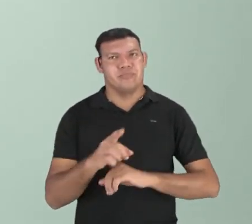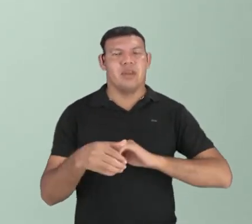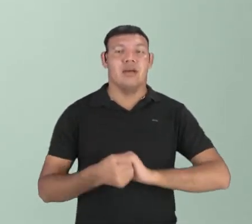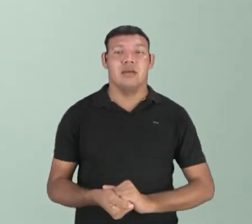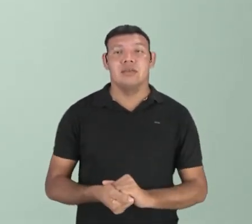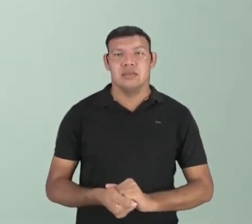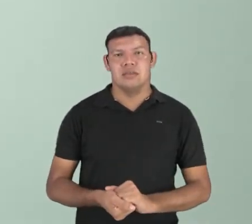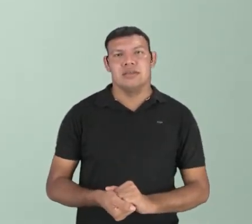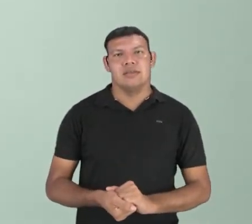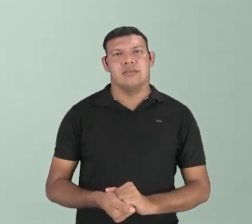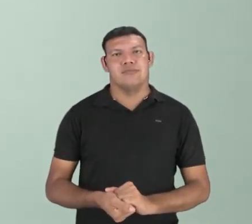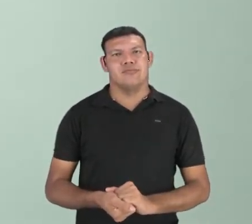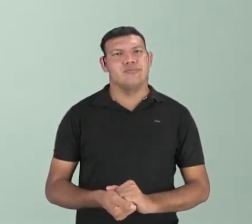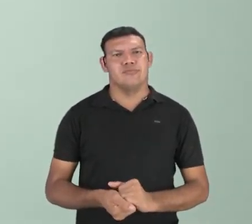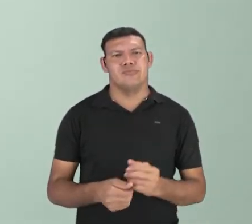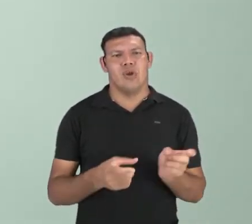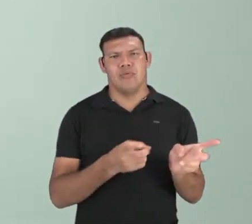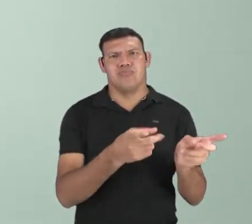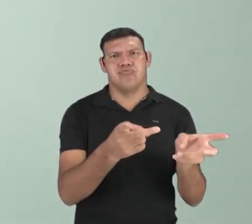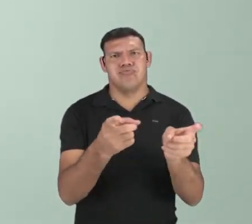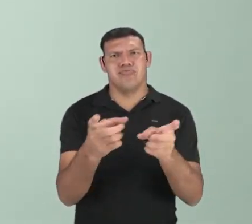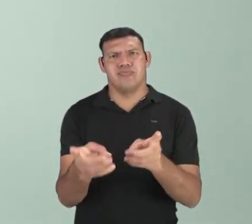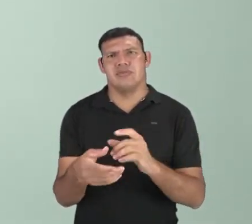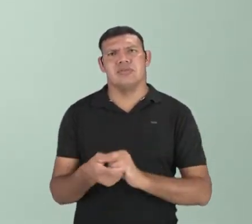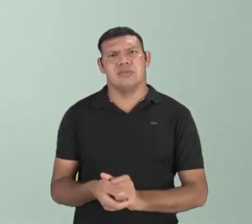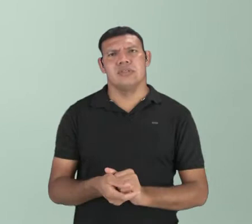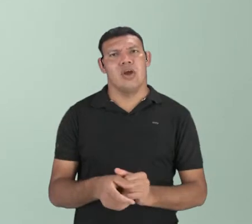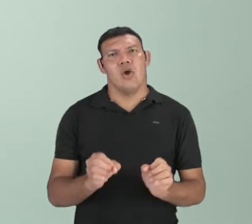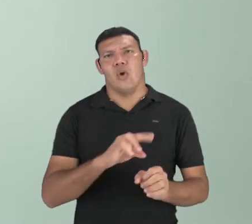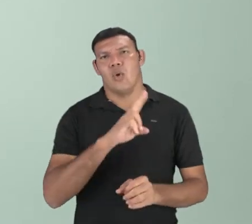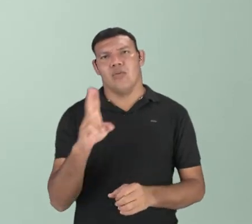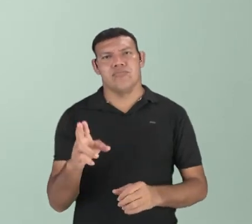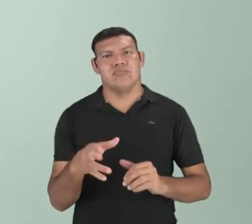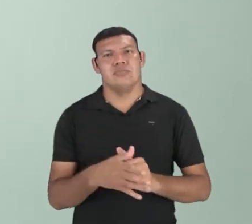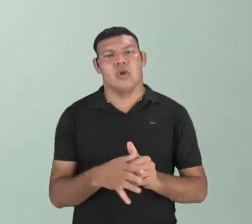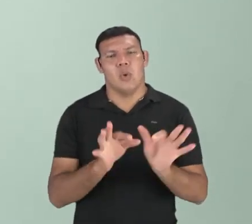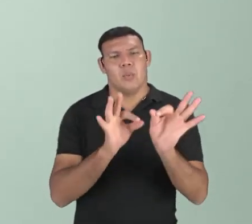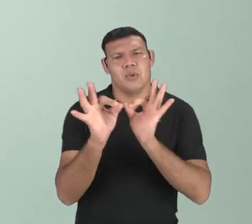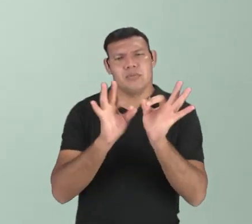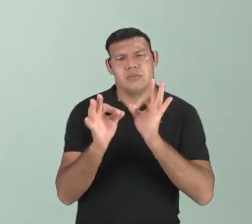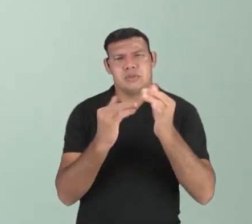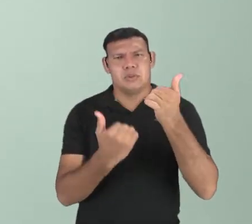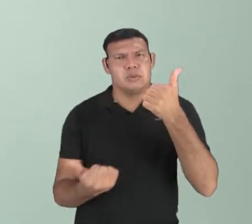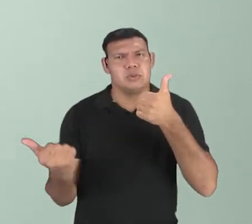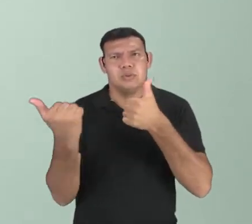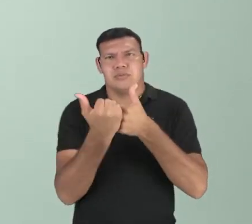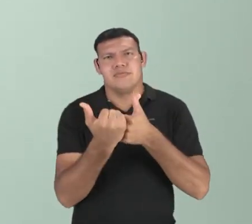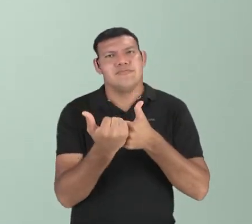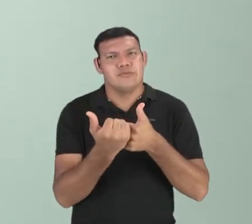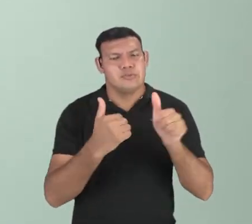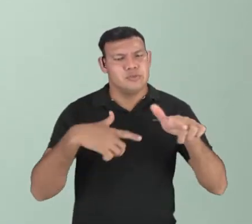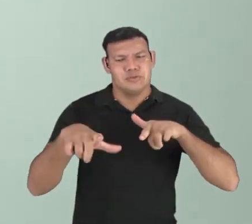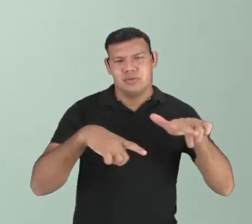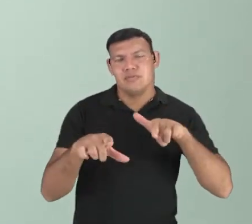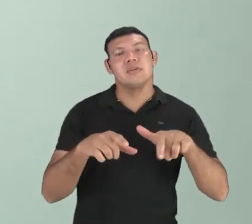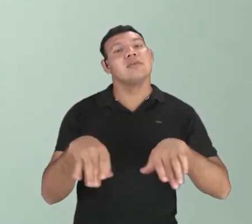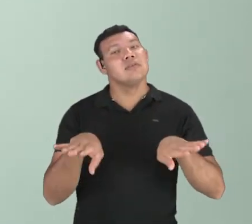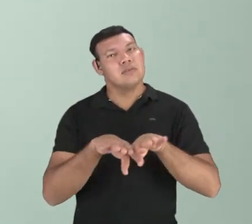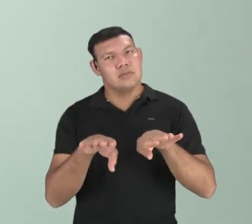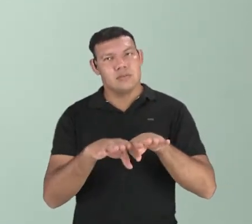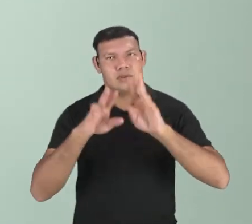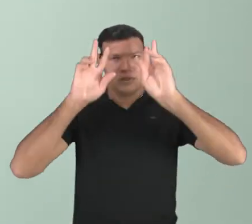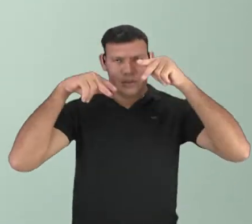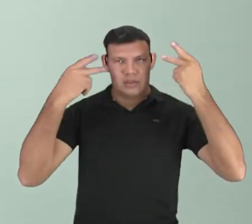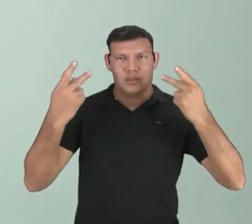num monte ali sendo projetado para ser uma peça substituível no mercado de trabalho. A gente também é humano, a